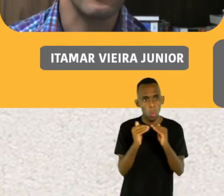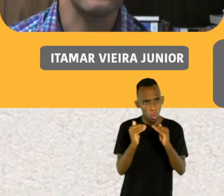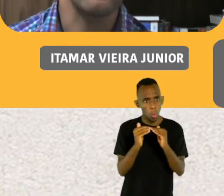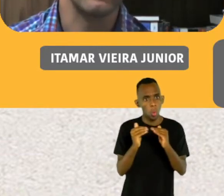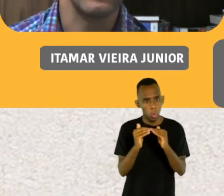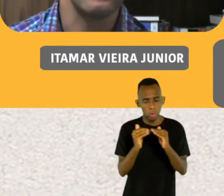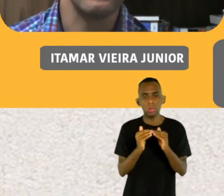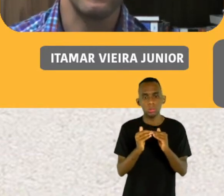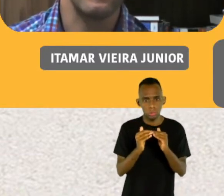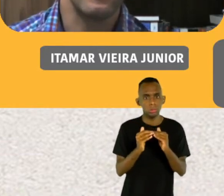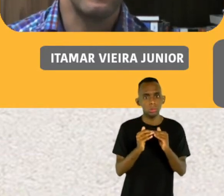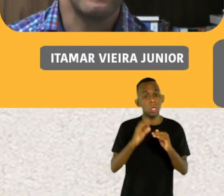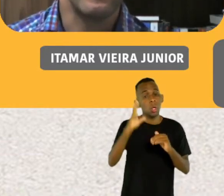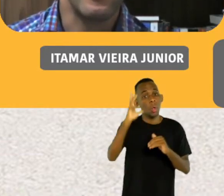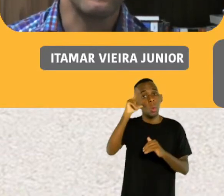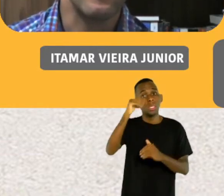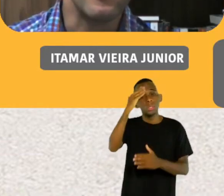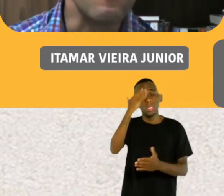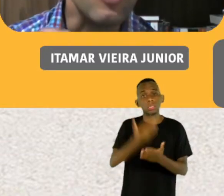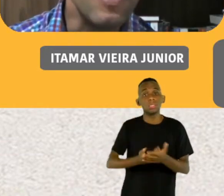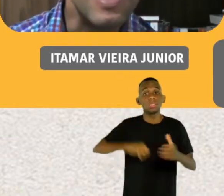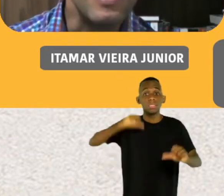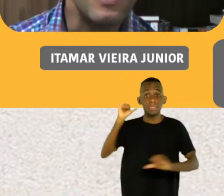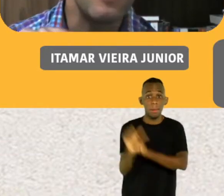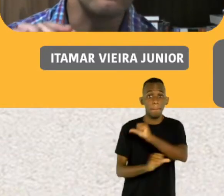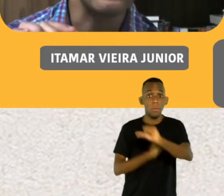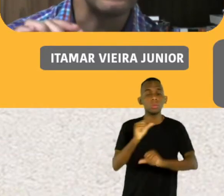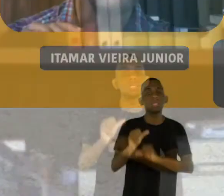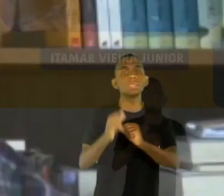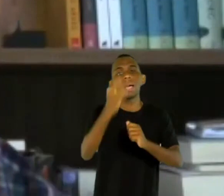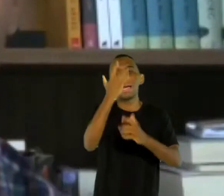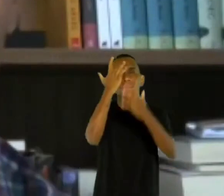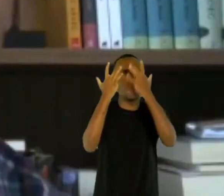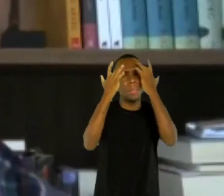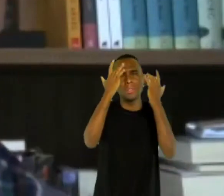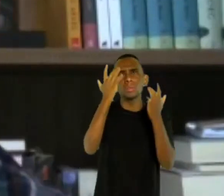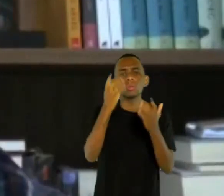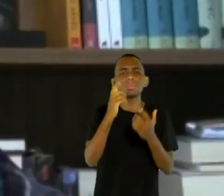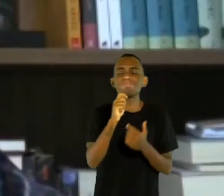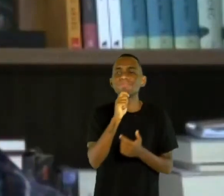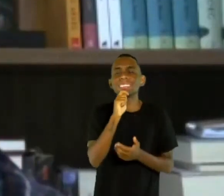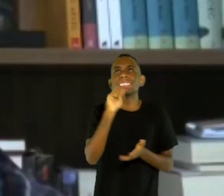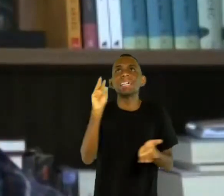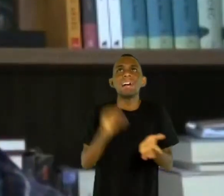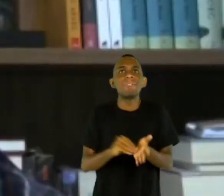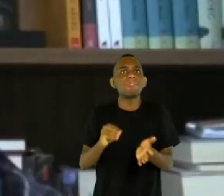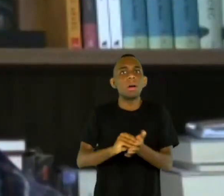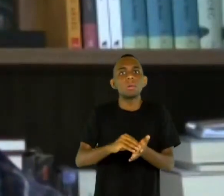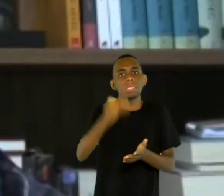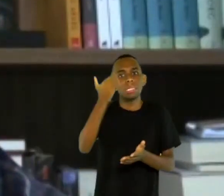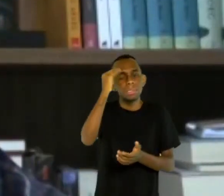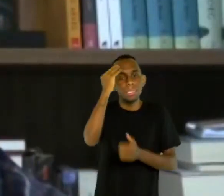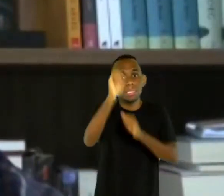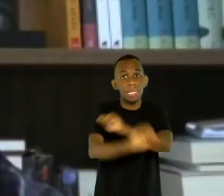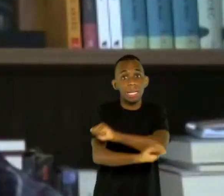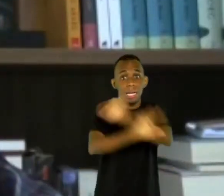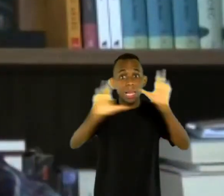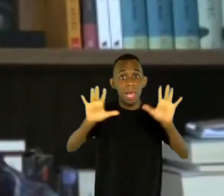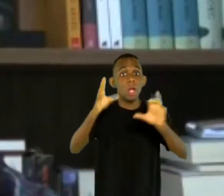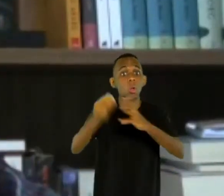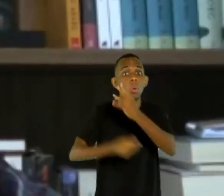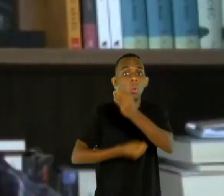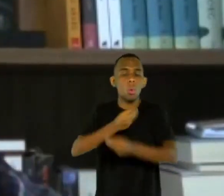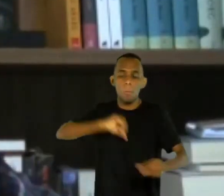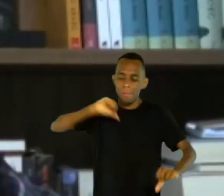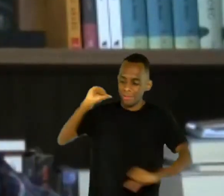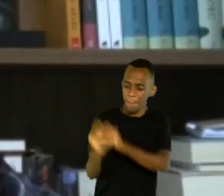Acho que essa mudança, as pessoas ainda não têm uma dimensão exata do que foi essa pequena revolução